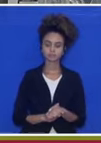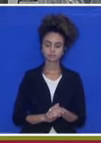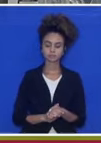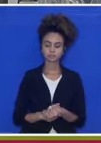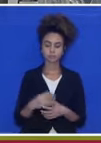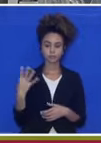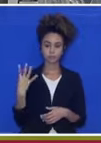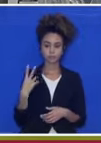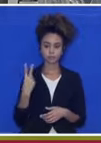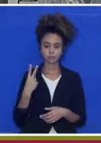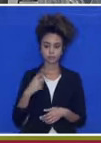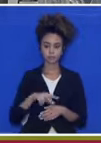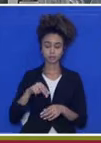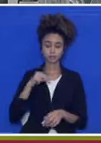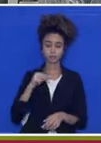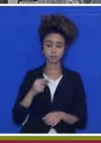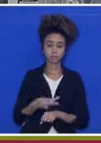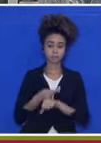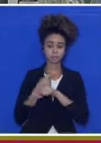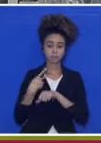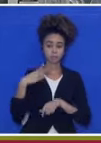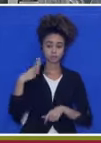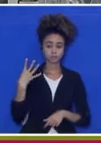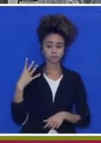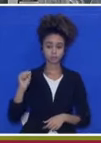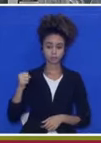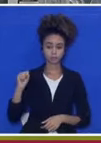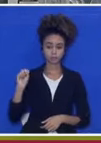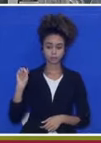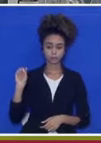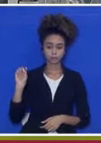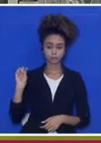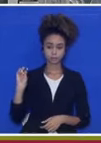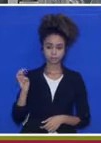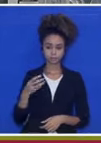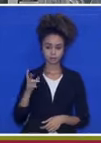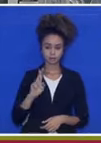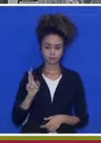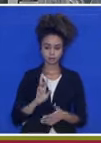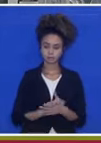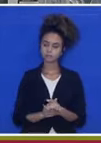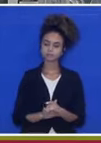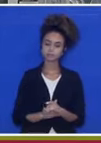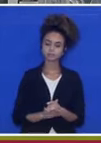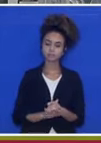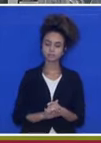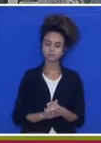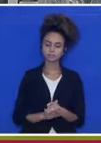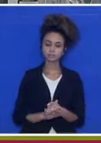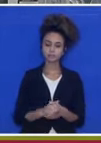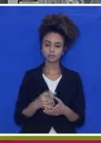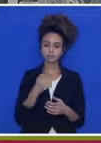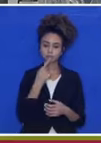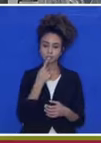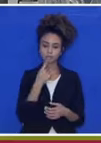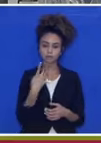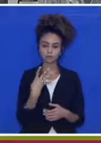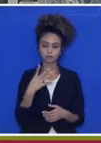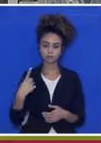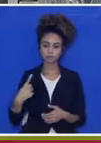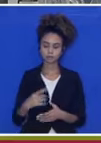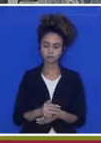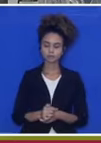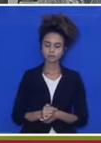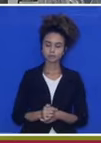prêmio de mais de R$ 48.000. Bola vermelha, número 41. Vermelha, 41. Quarto número sorteado. Mais uma bola